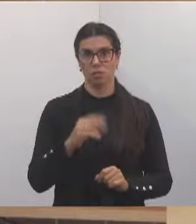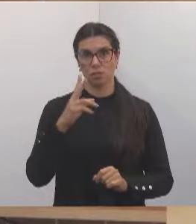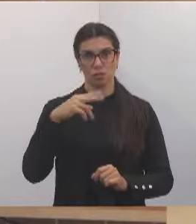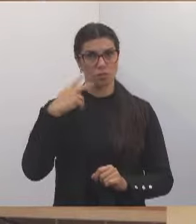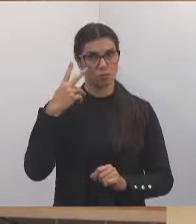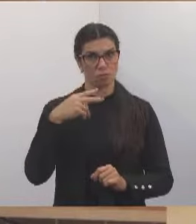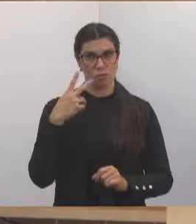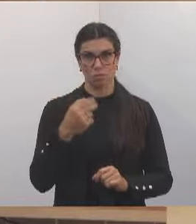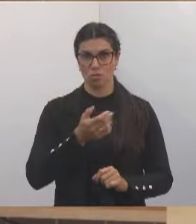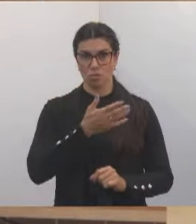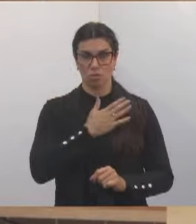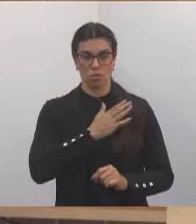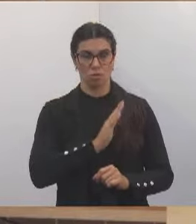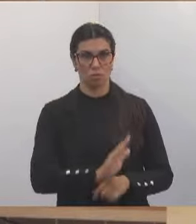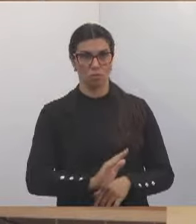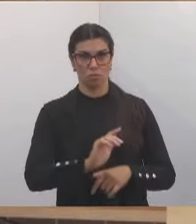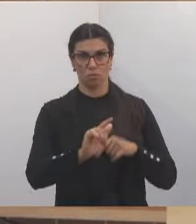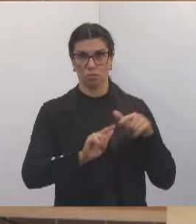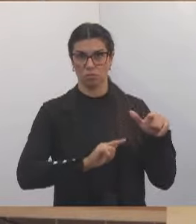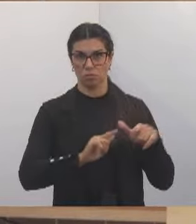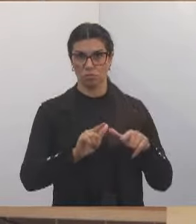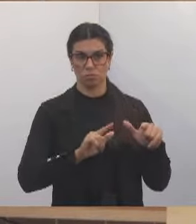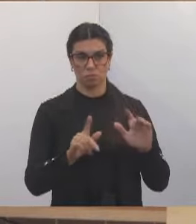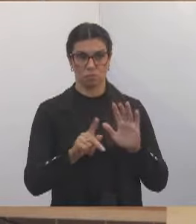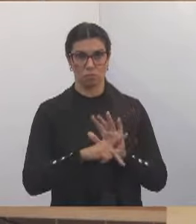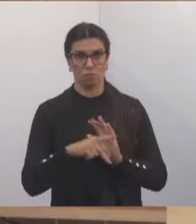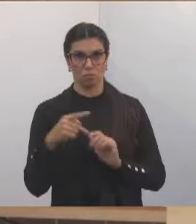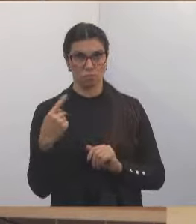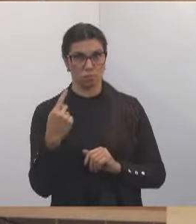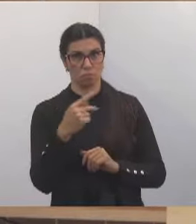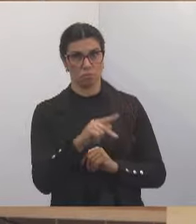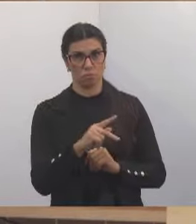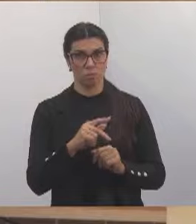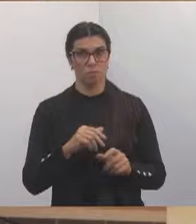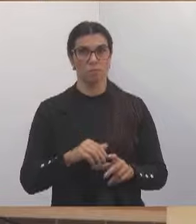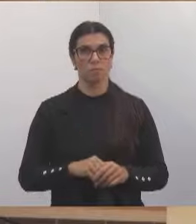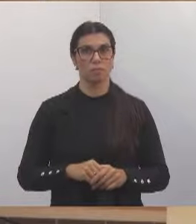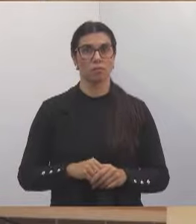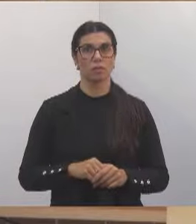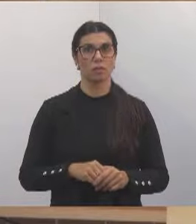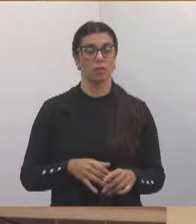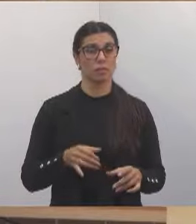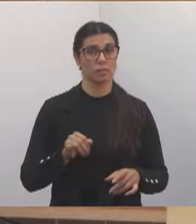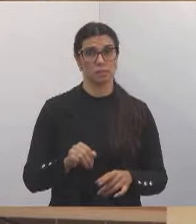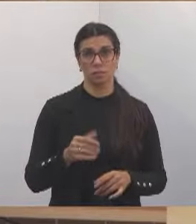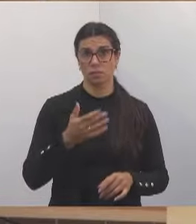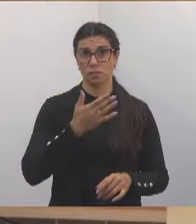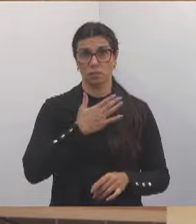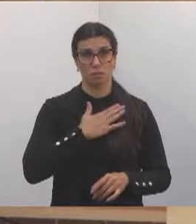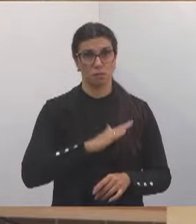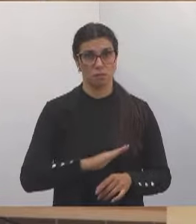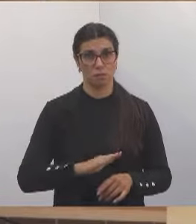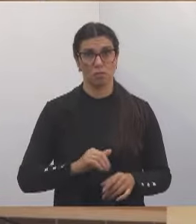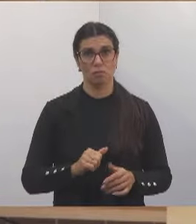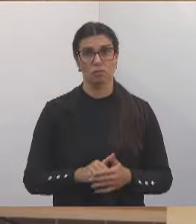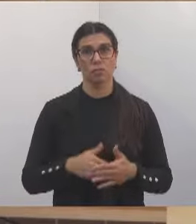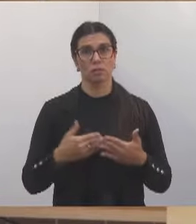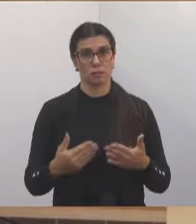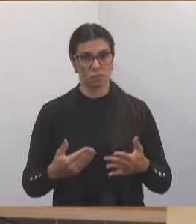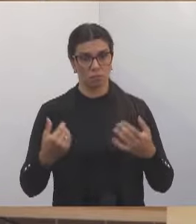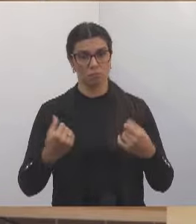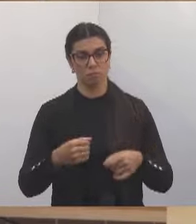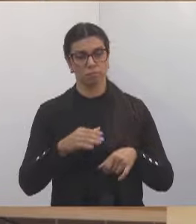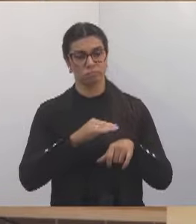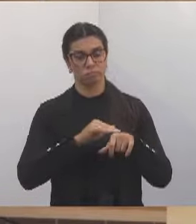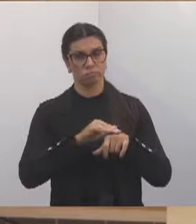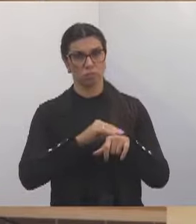está satisfeito com aquele assessor, se ele não está satisfeito, ele tem que chegar no